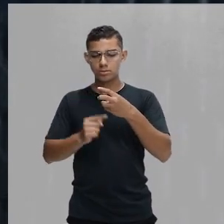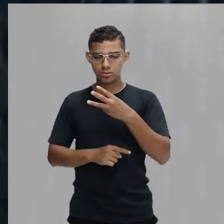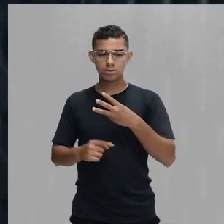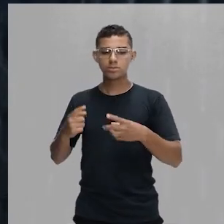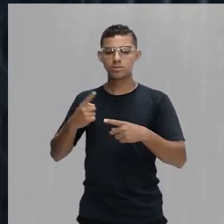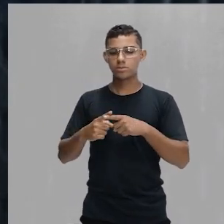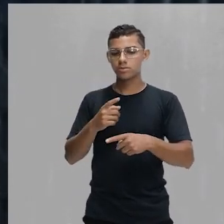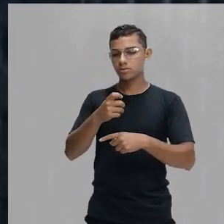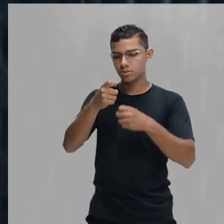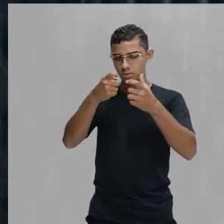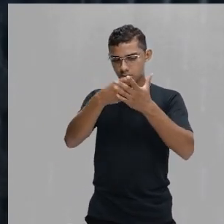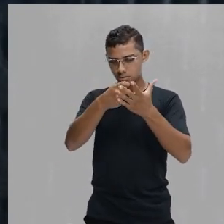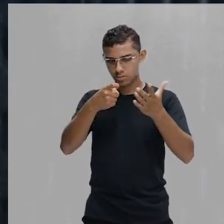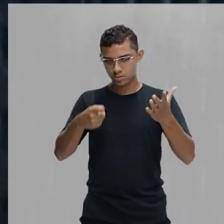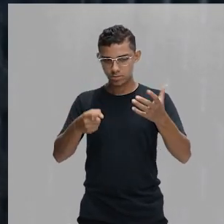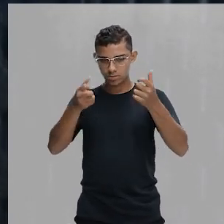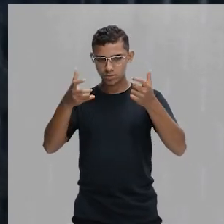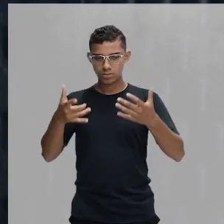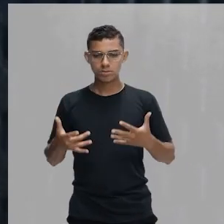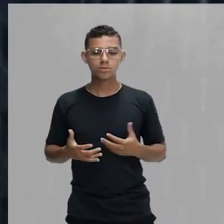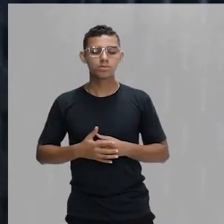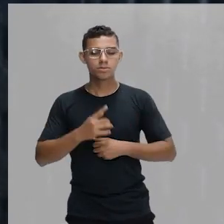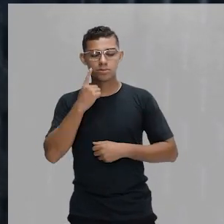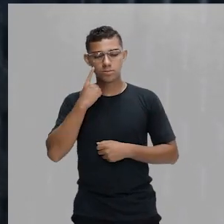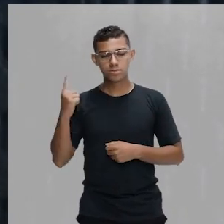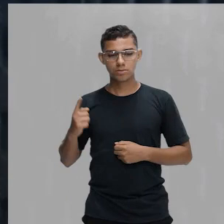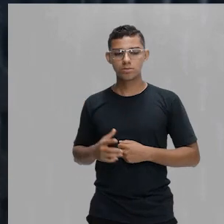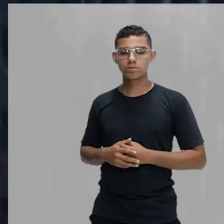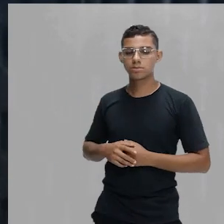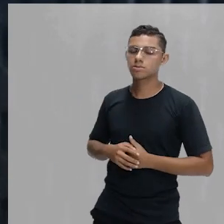Né? O texto diz o seguinte. Ó,